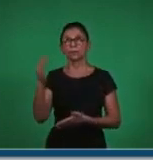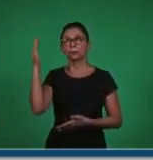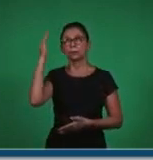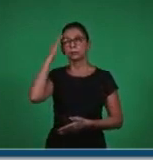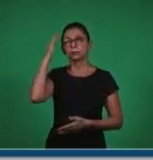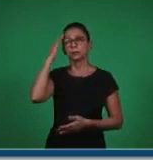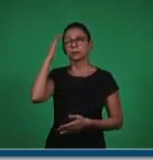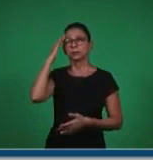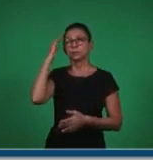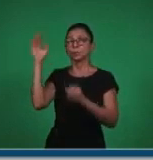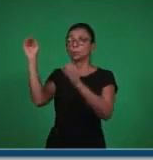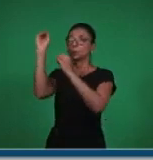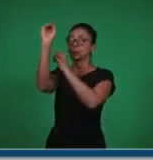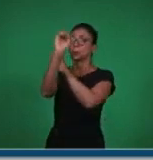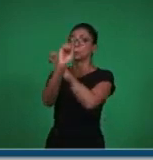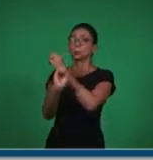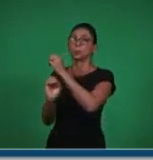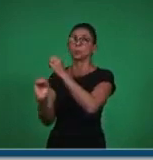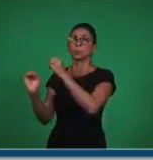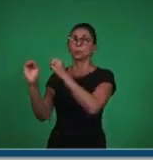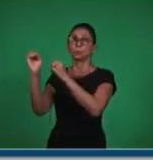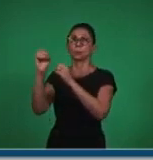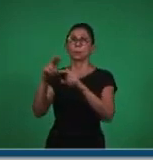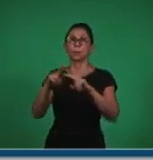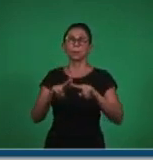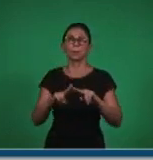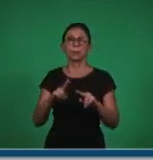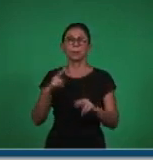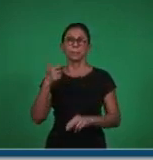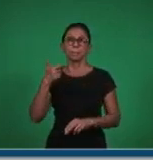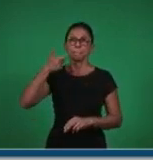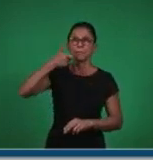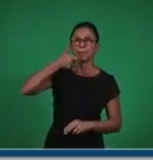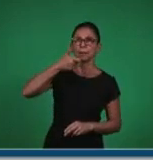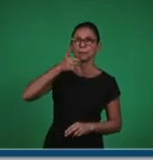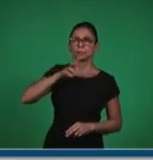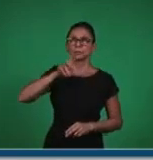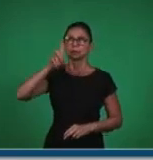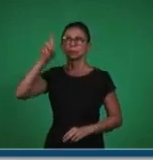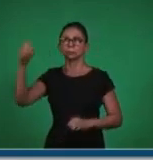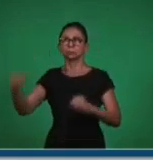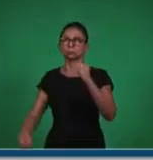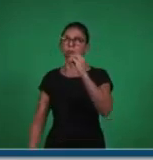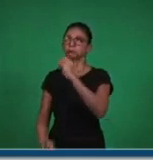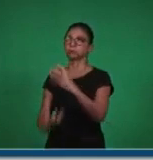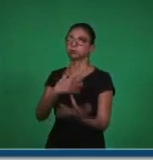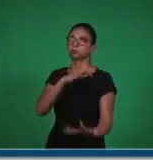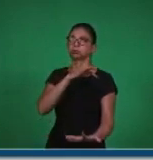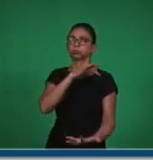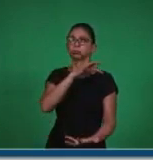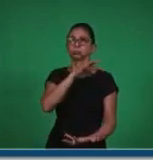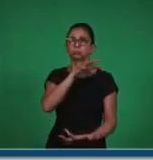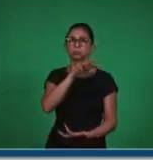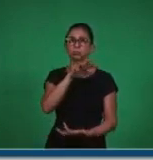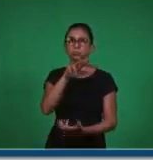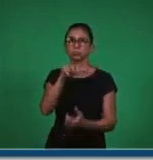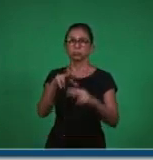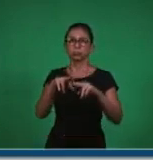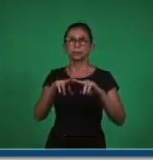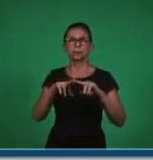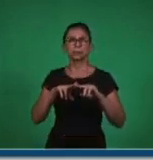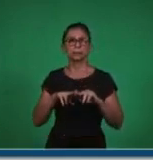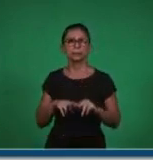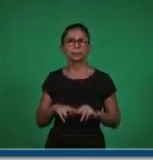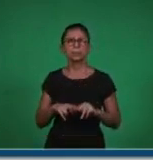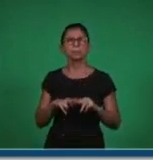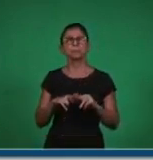entendemos que os mundos pela palavra de Deus foram criados, de maneira que aquilo que se